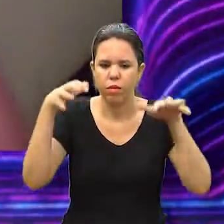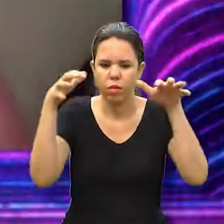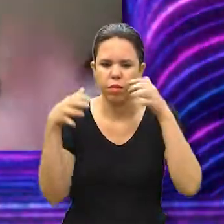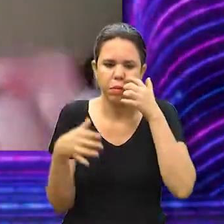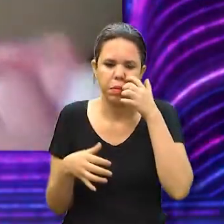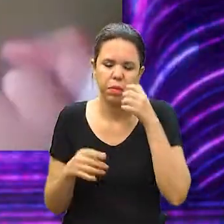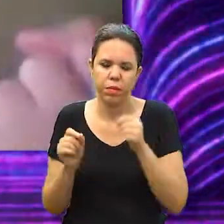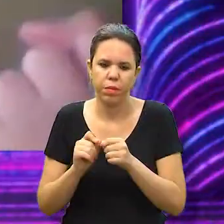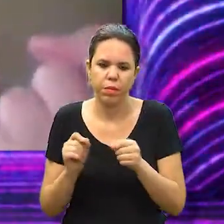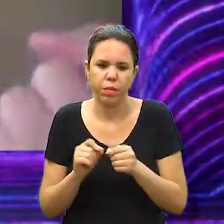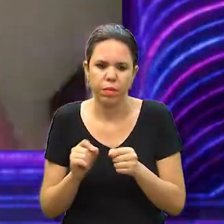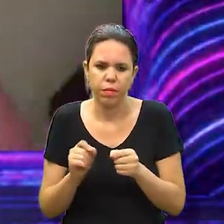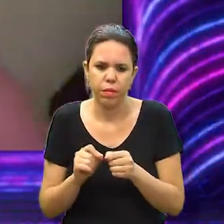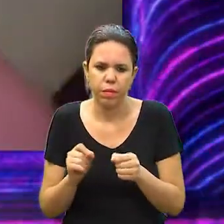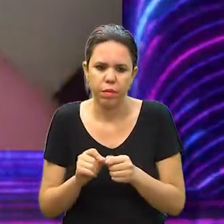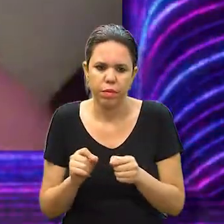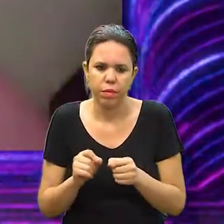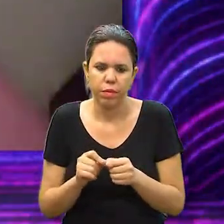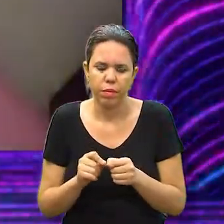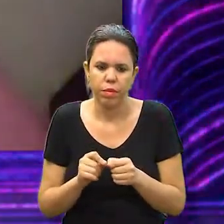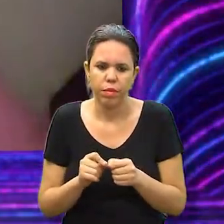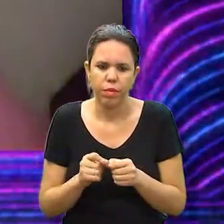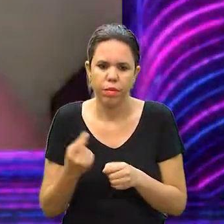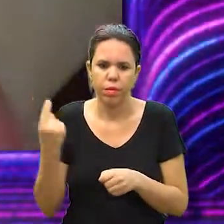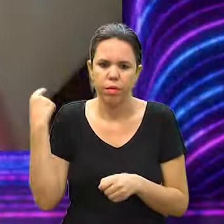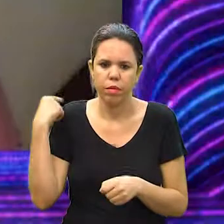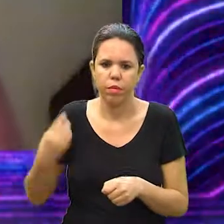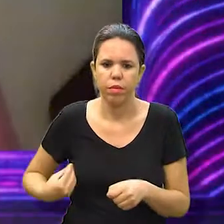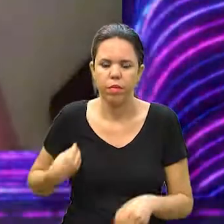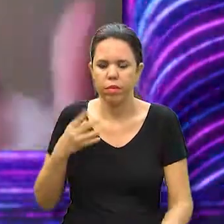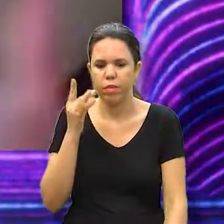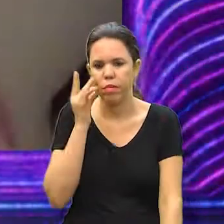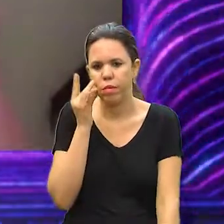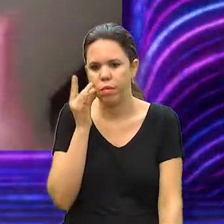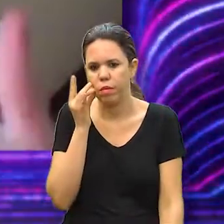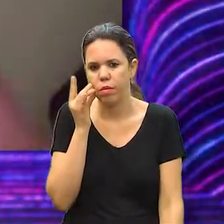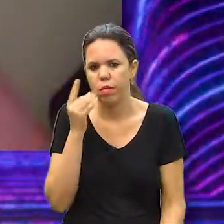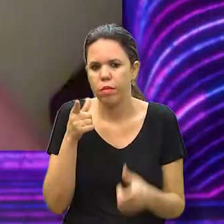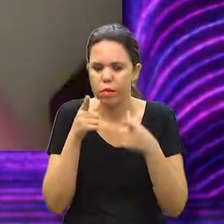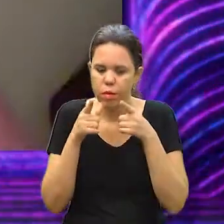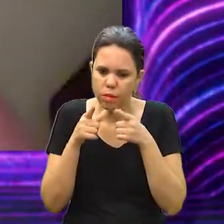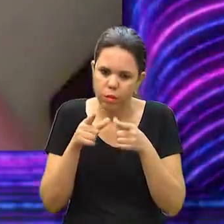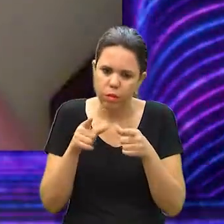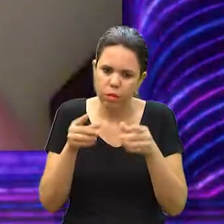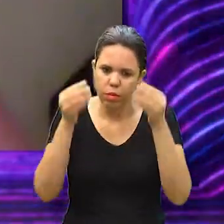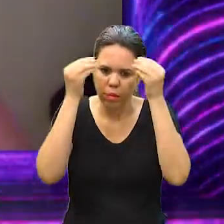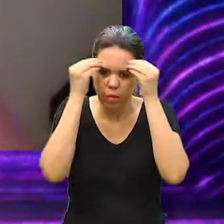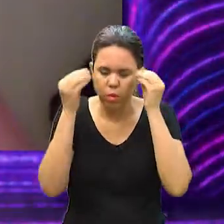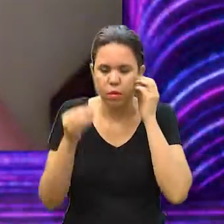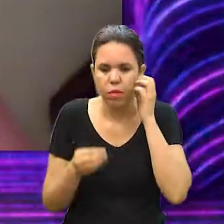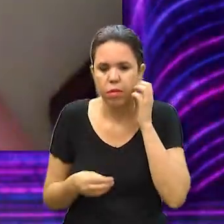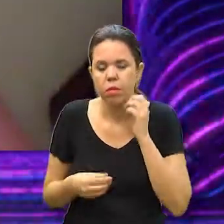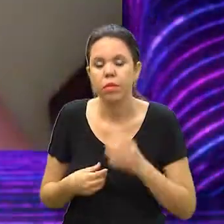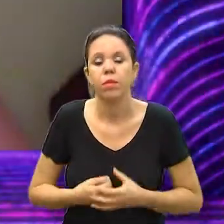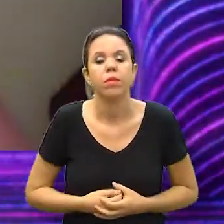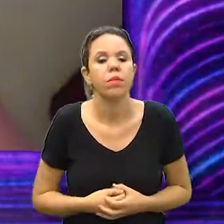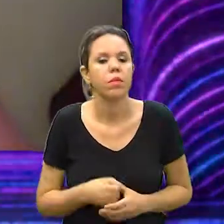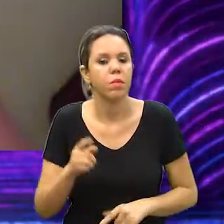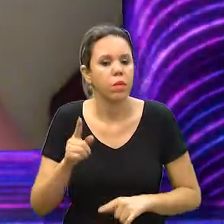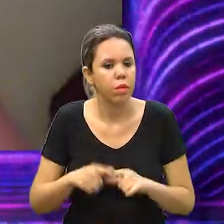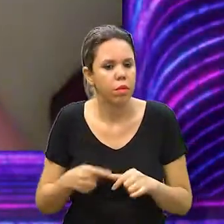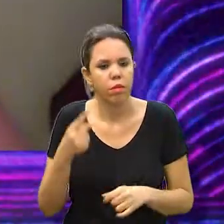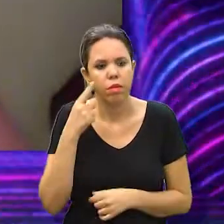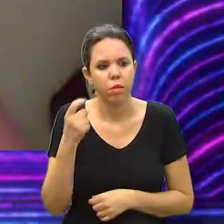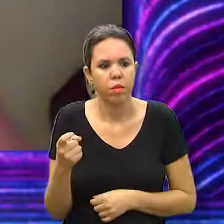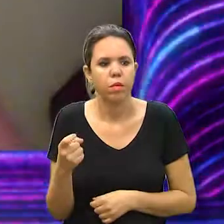Então, nós fizemos um mix de passado e presente, sabe, assim, de linguagens. Eu acho que ficou um material